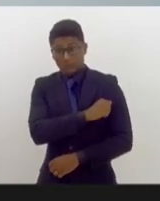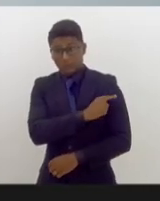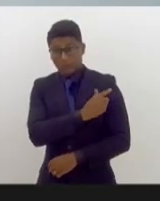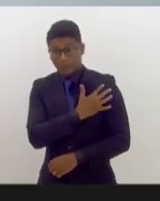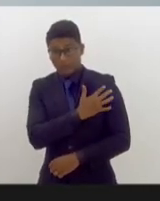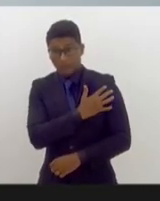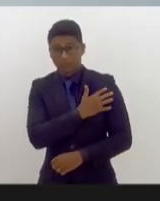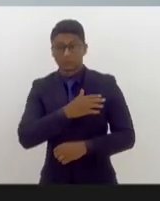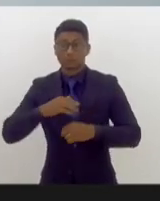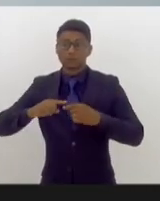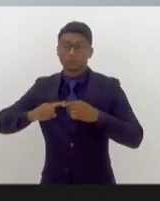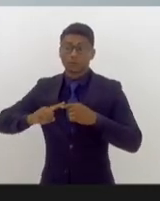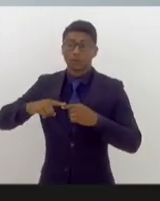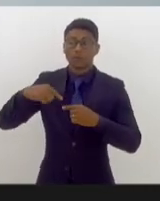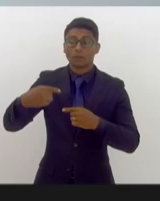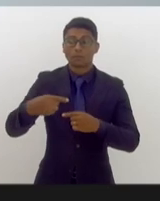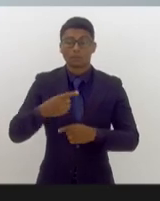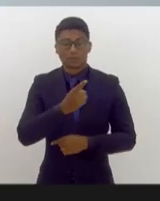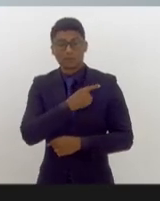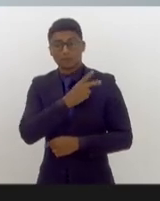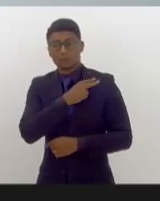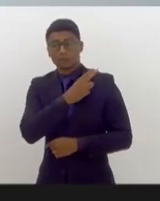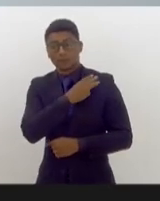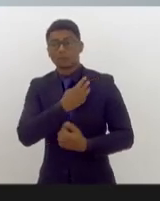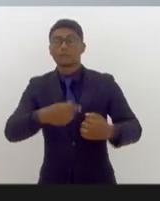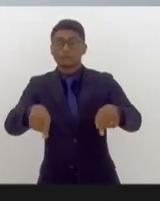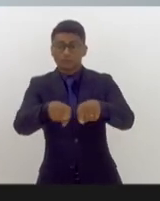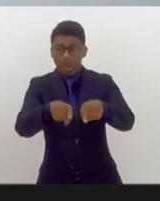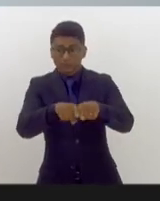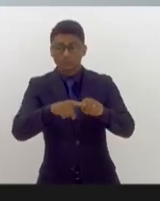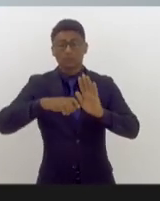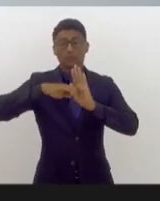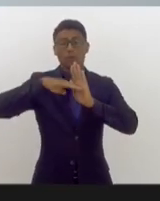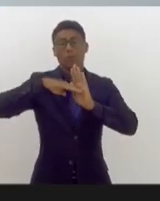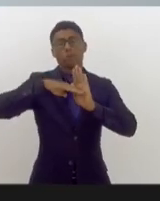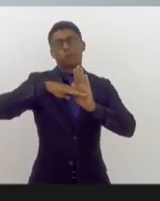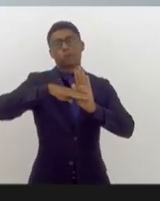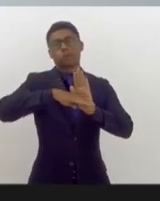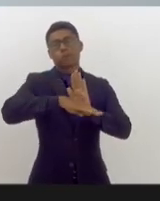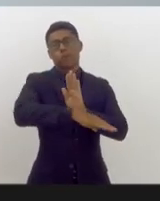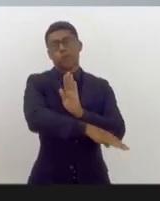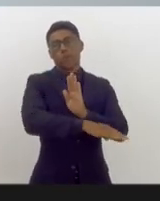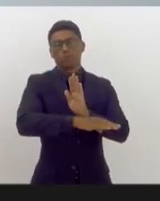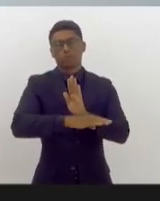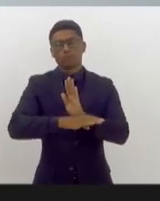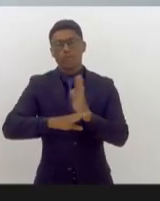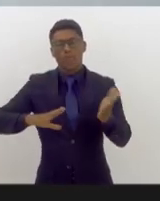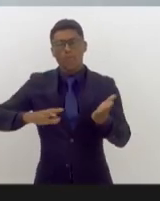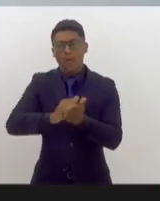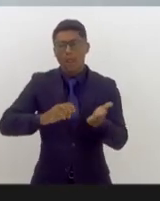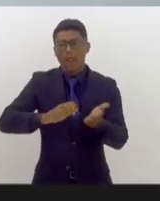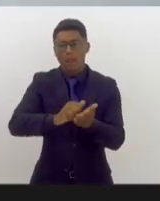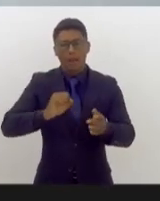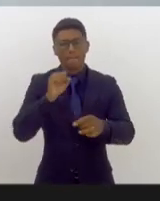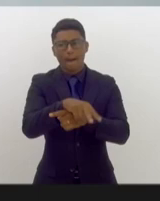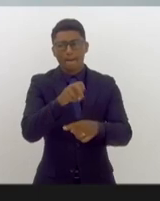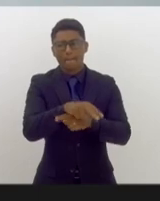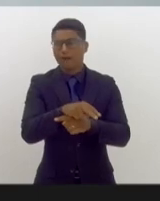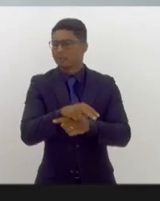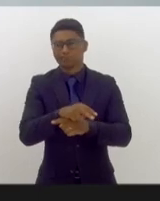explodir no ensino médio, né? Então, em alguns casos, eu pude acompanhar